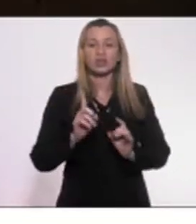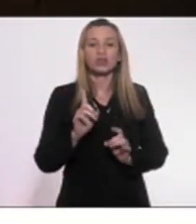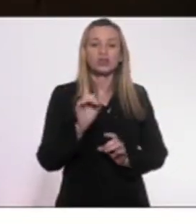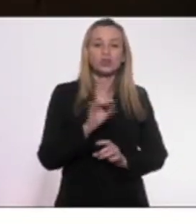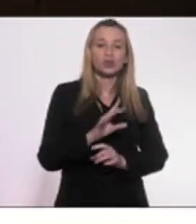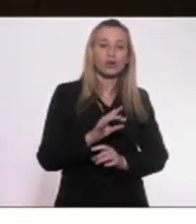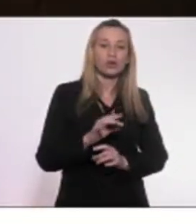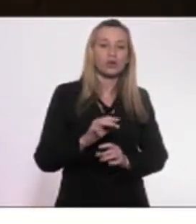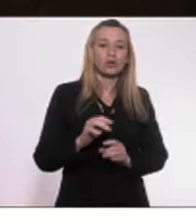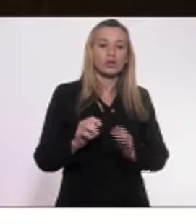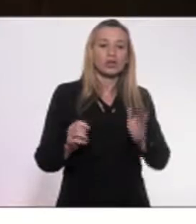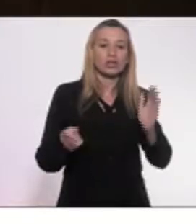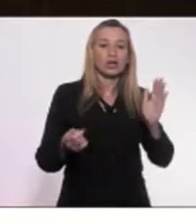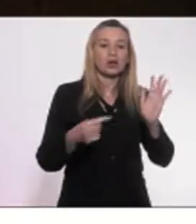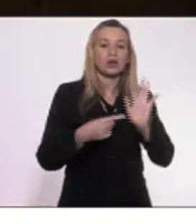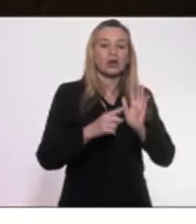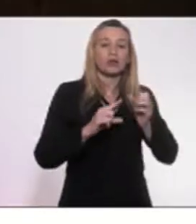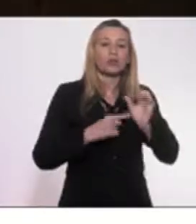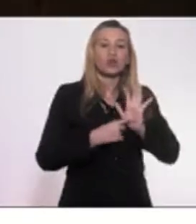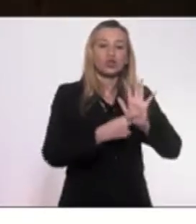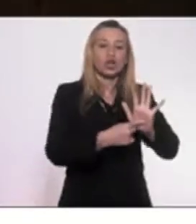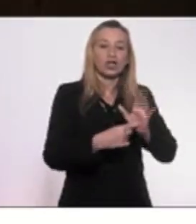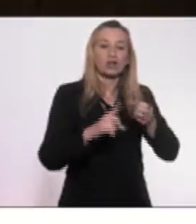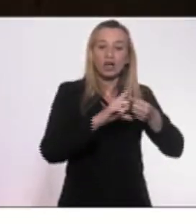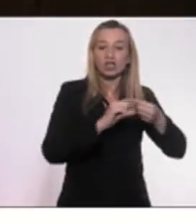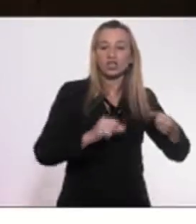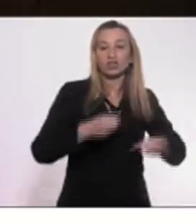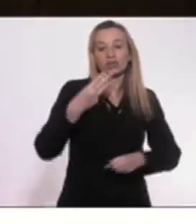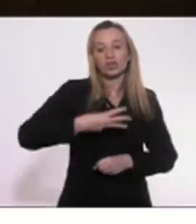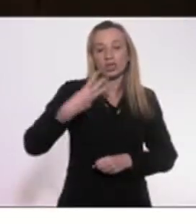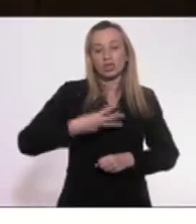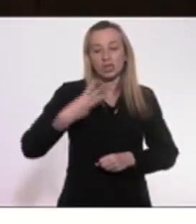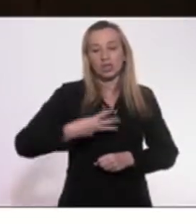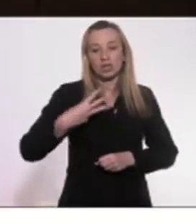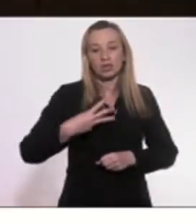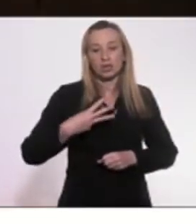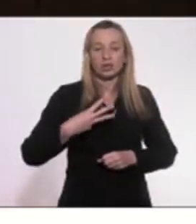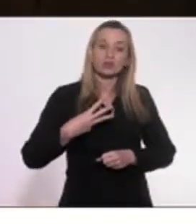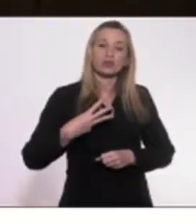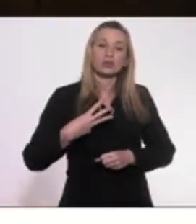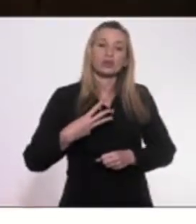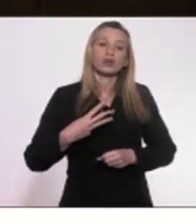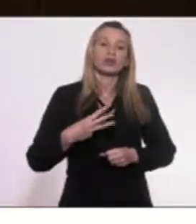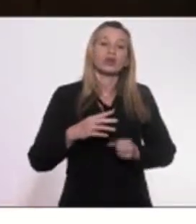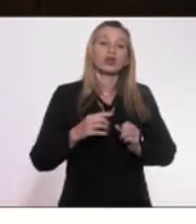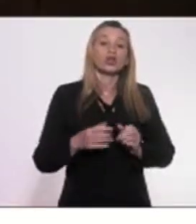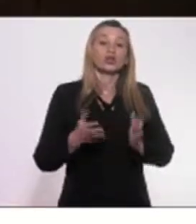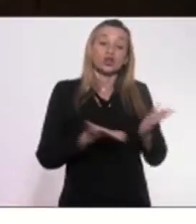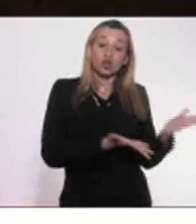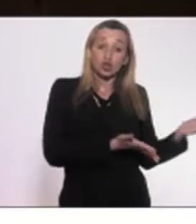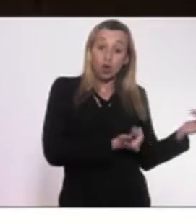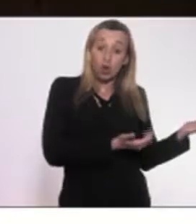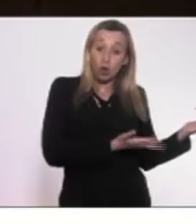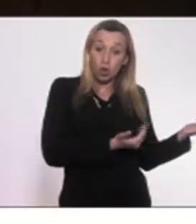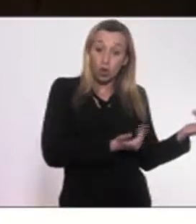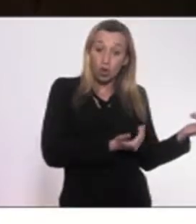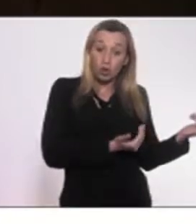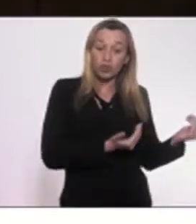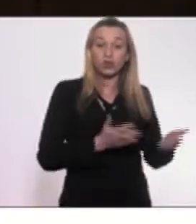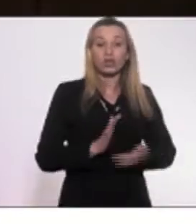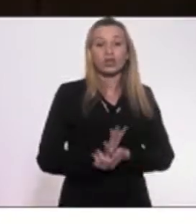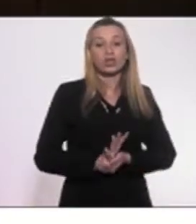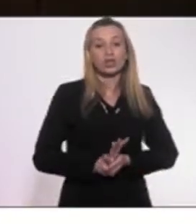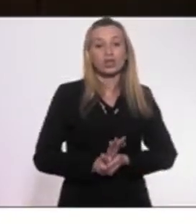aquele que está estampado no artigo 3º do projeto de lei apresentado, ou seja, o jovem que esteja em cumprimento